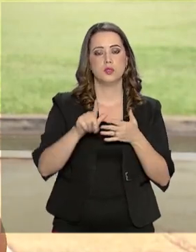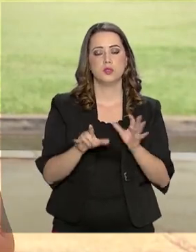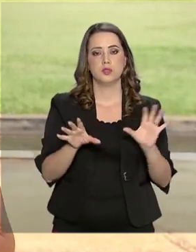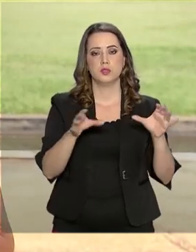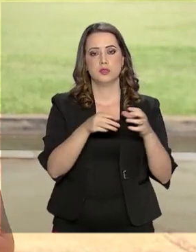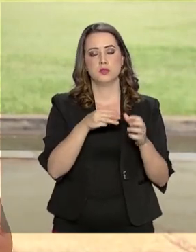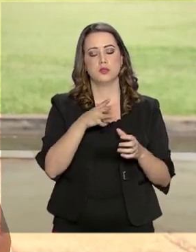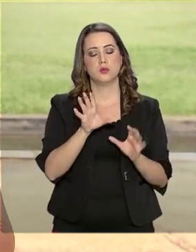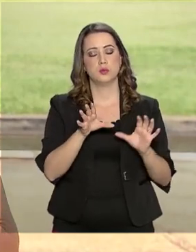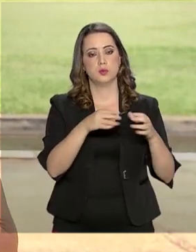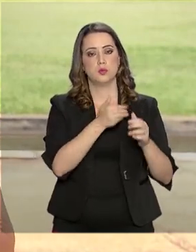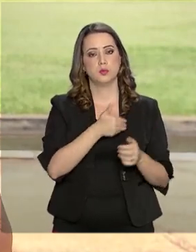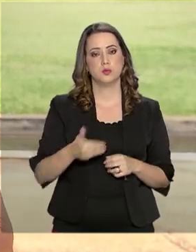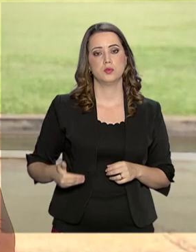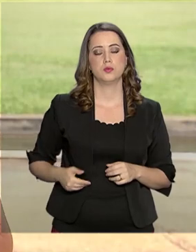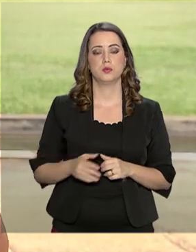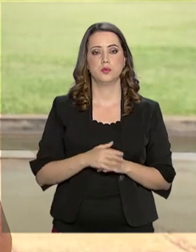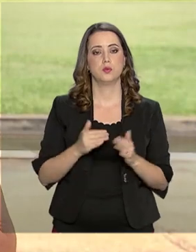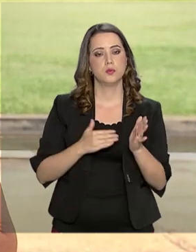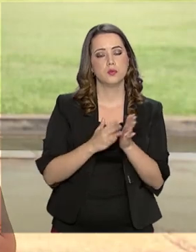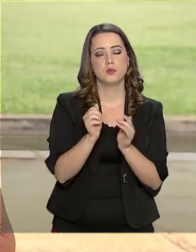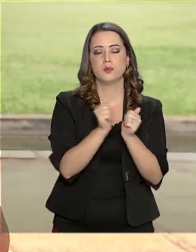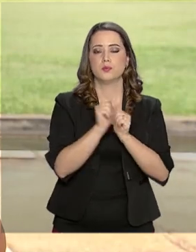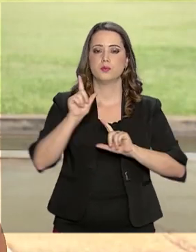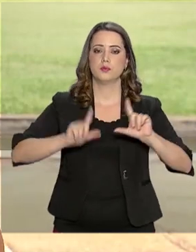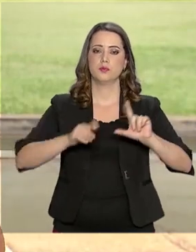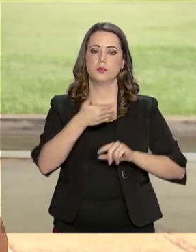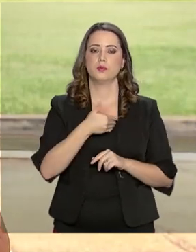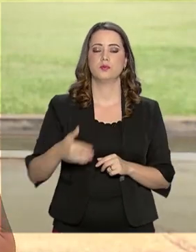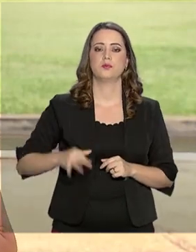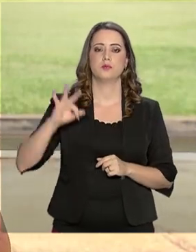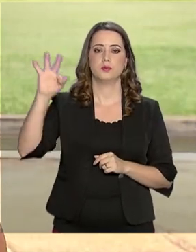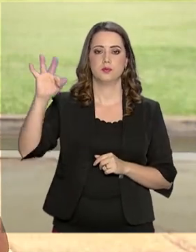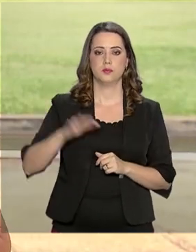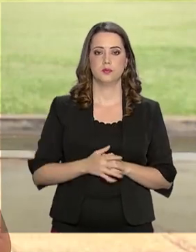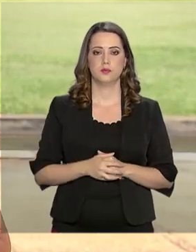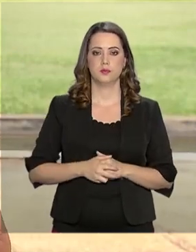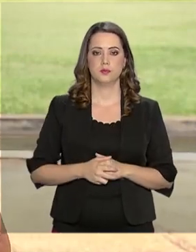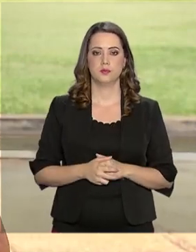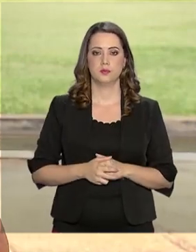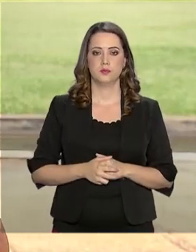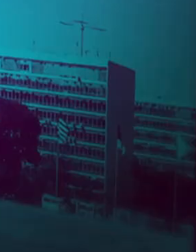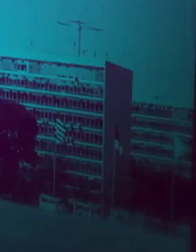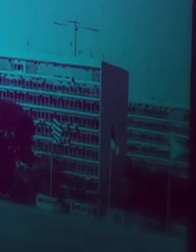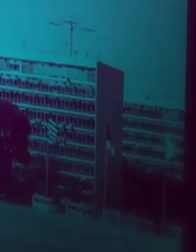da equipe do governo continue na nbr a tv do governo federal